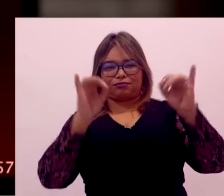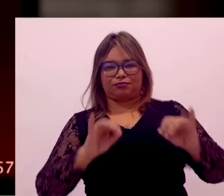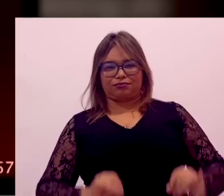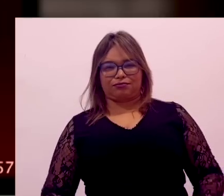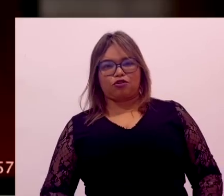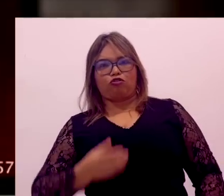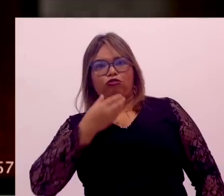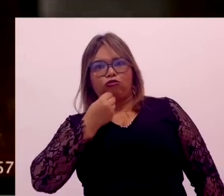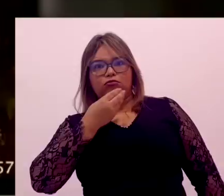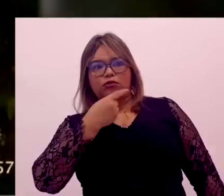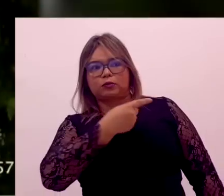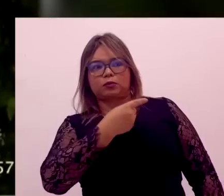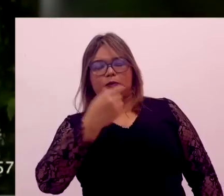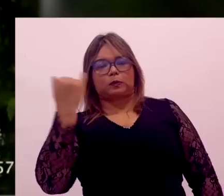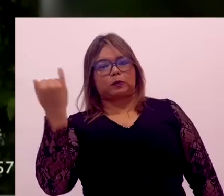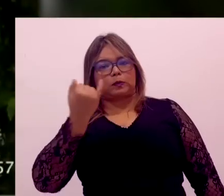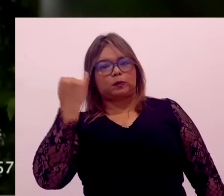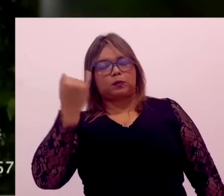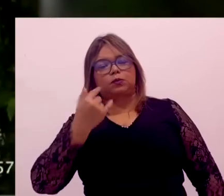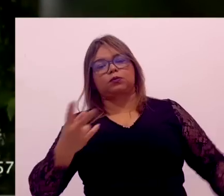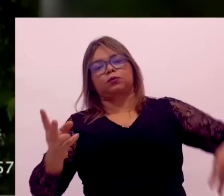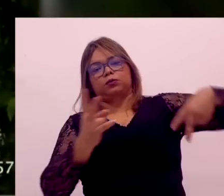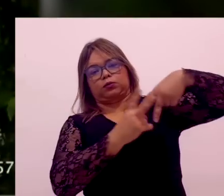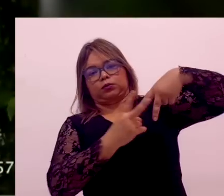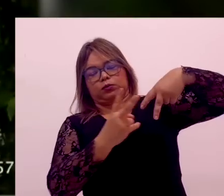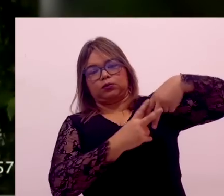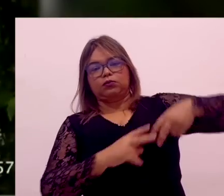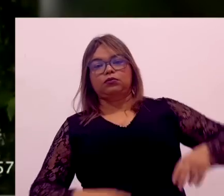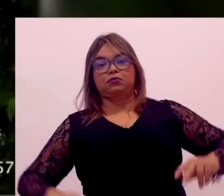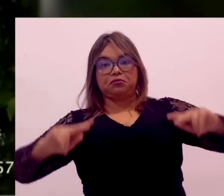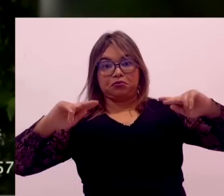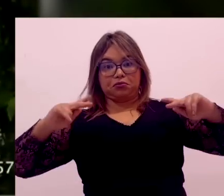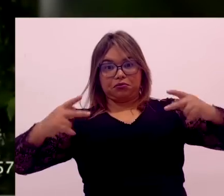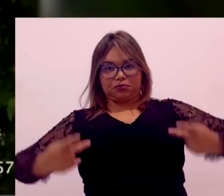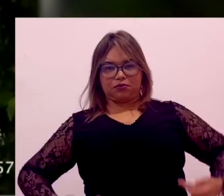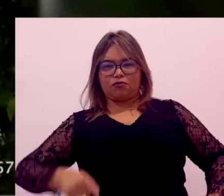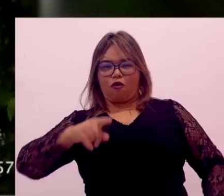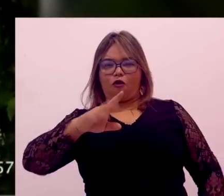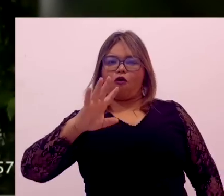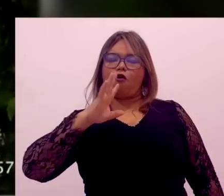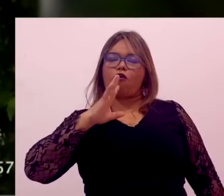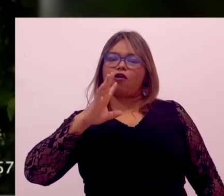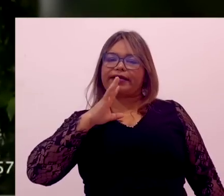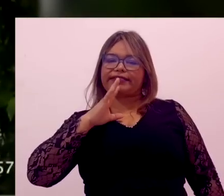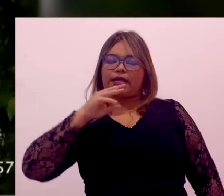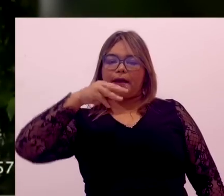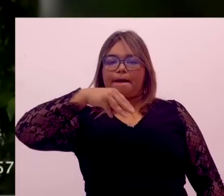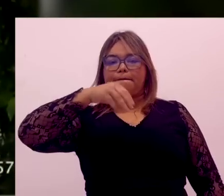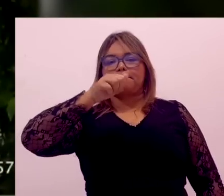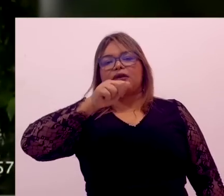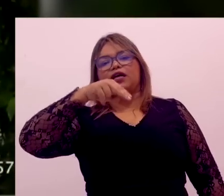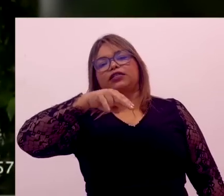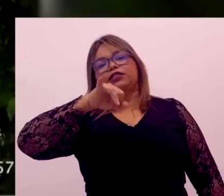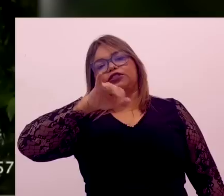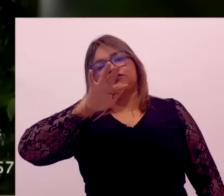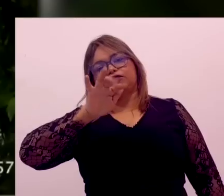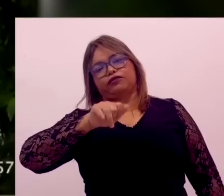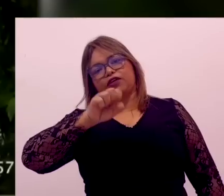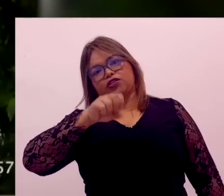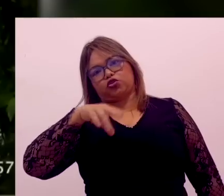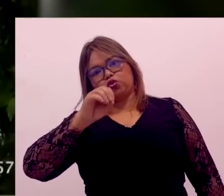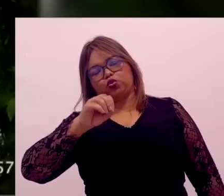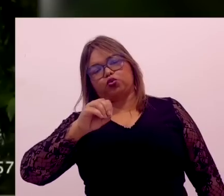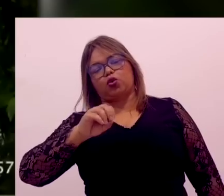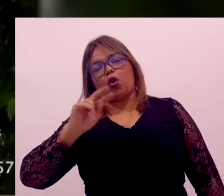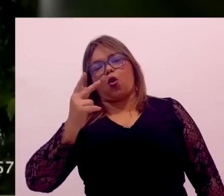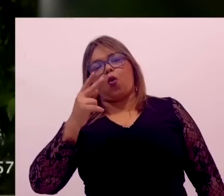ouviram falar no Manifesto Humanista? É o humanismo em geral, certo? Essa é uma citação fascinante de Morais e